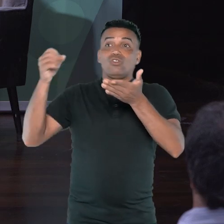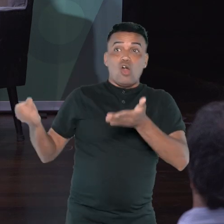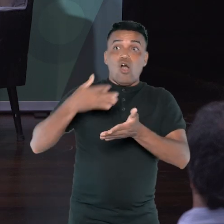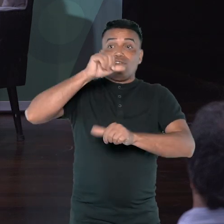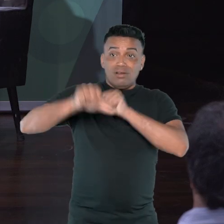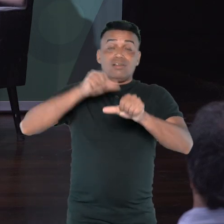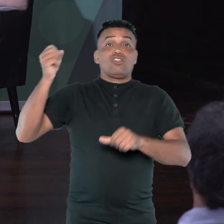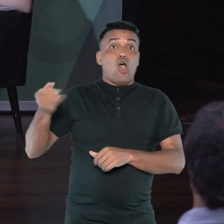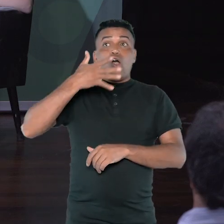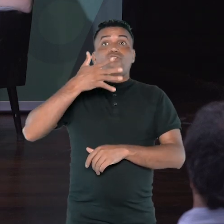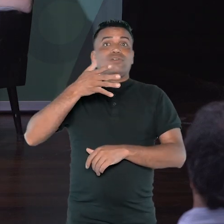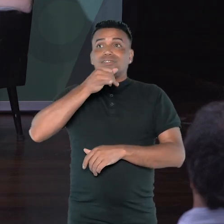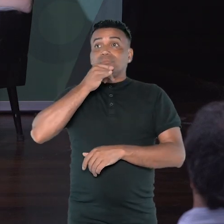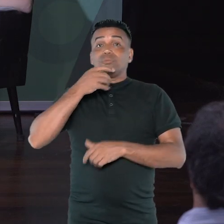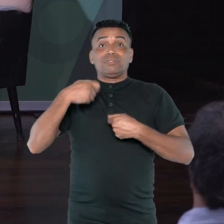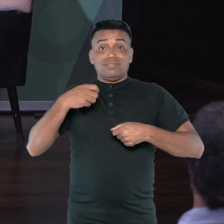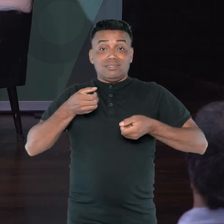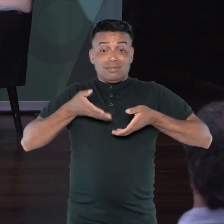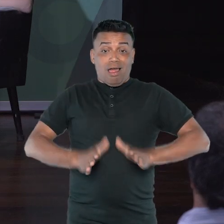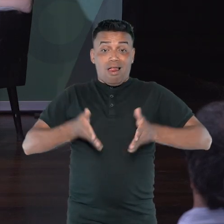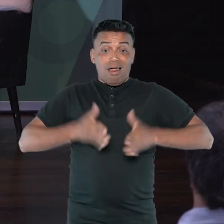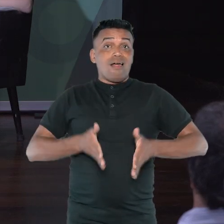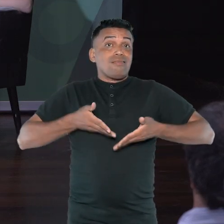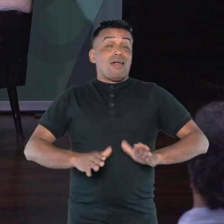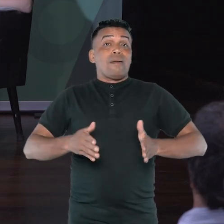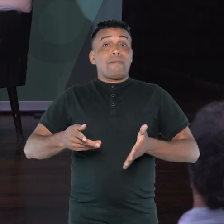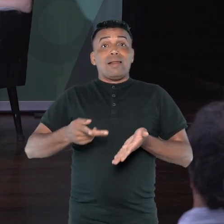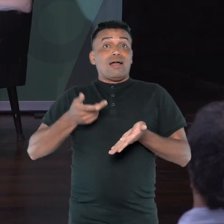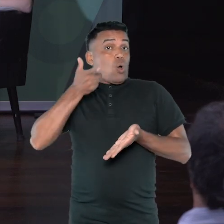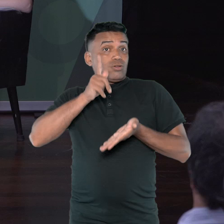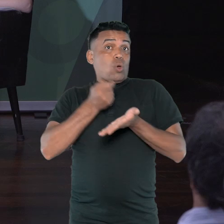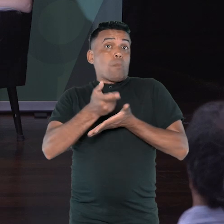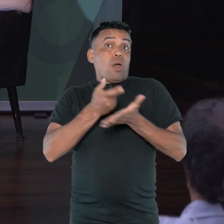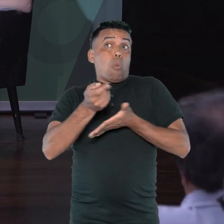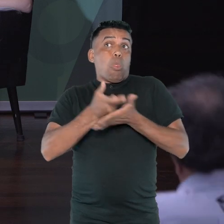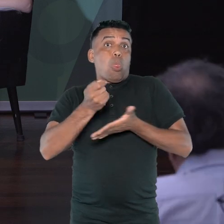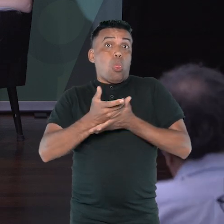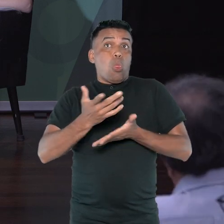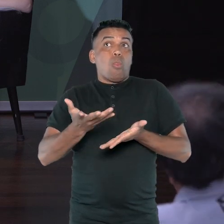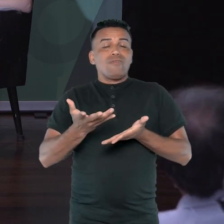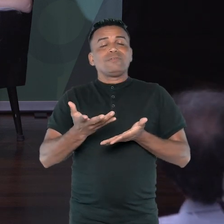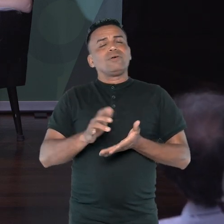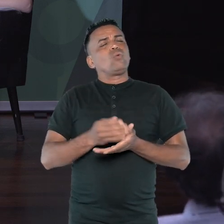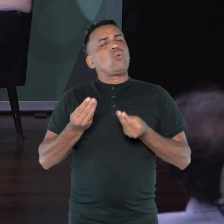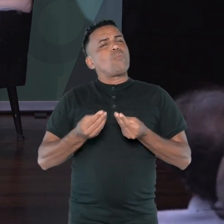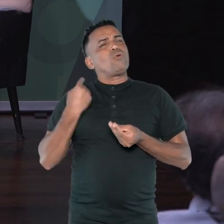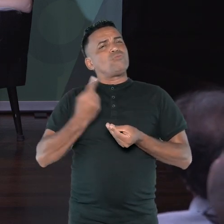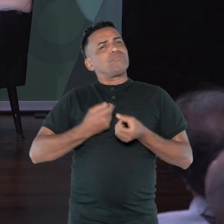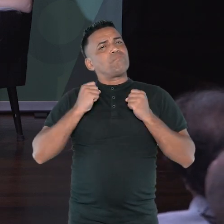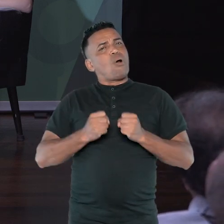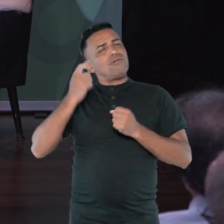da natalidade, assim, precisa gerar novos consumidores. Como é que a gente também poderia refletir sobre isso,